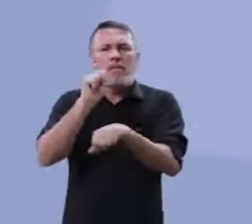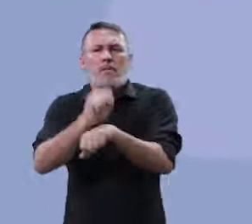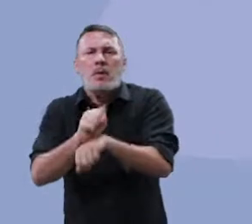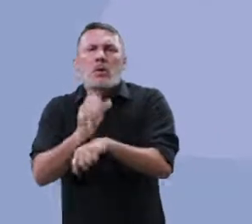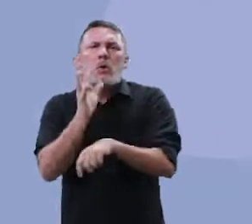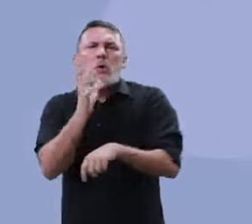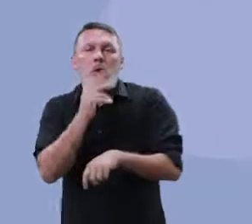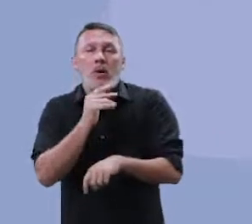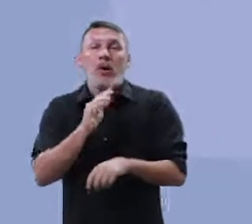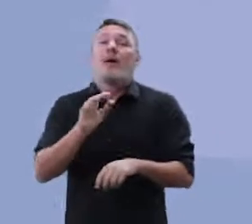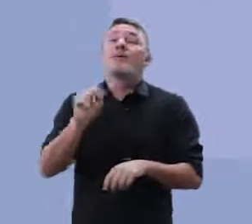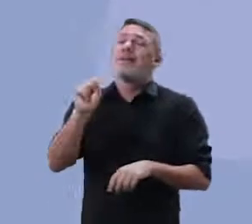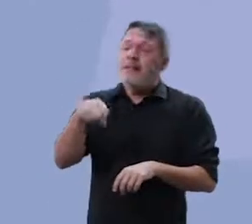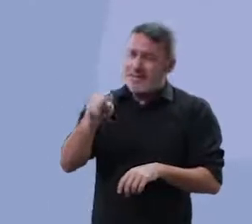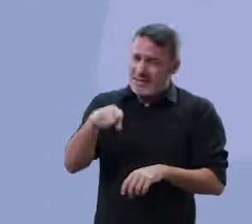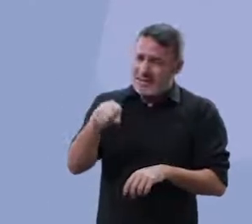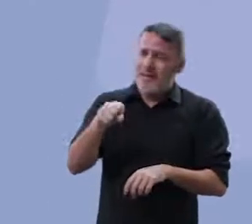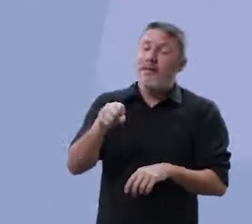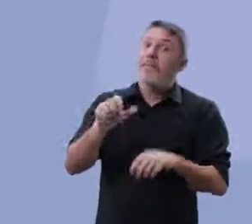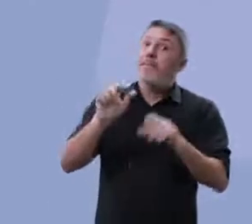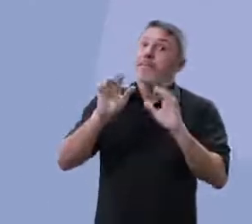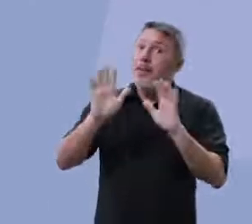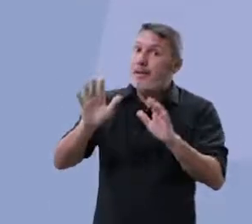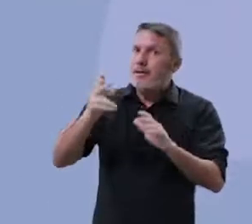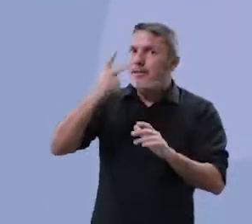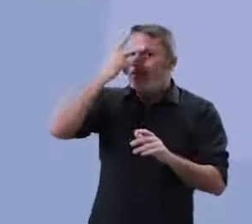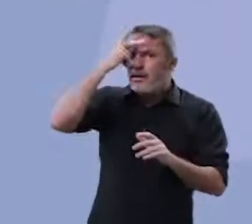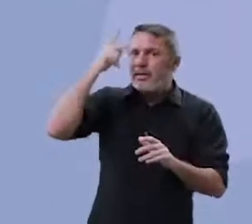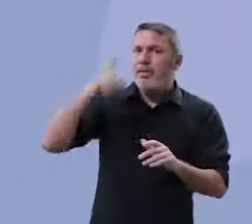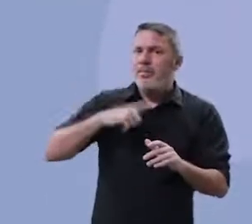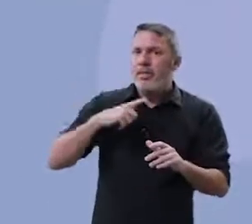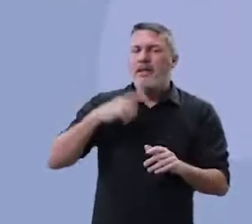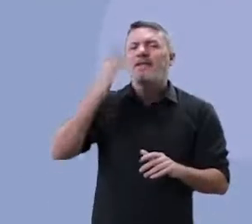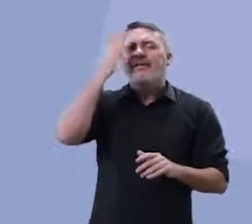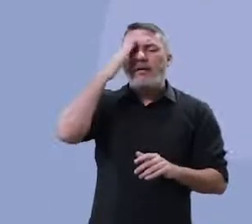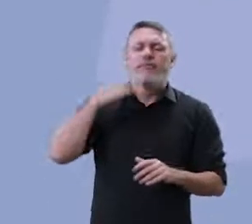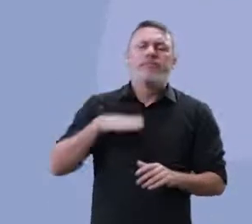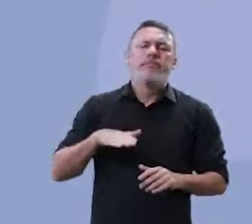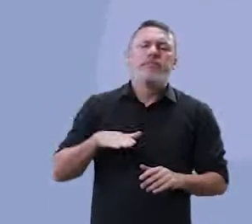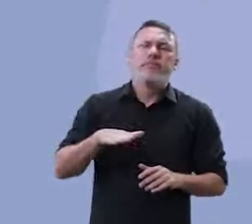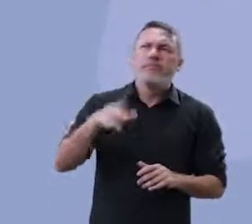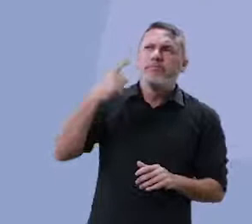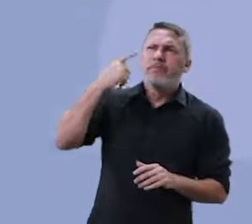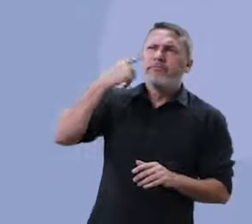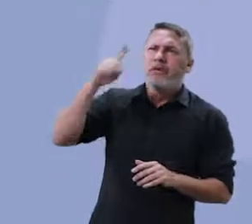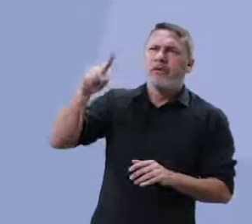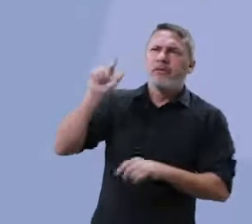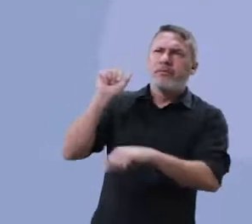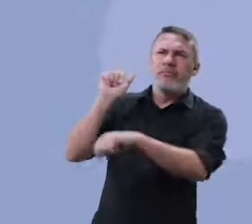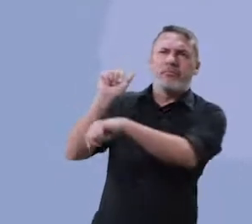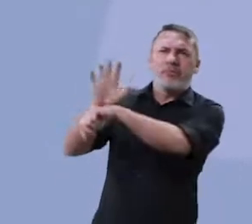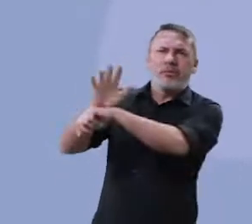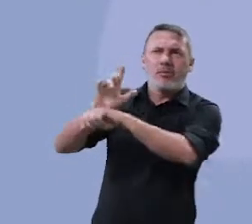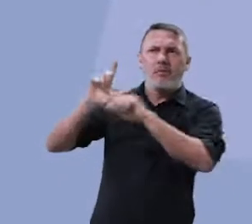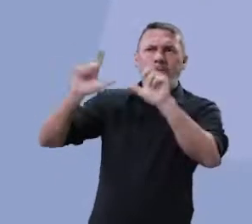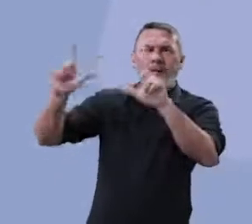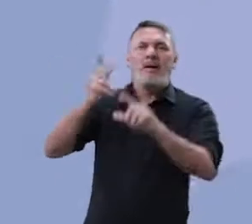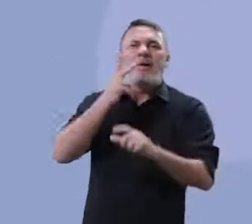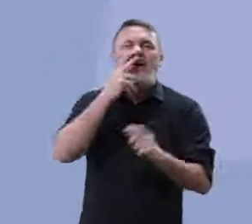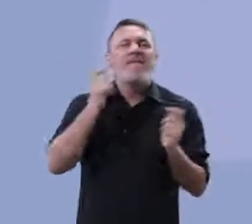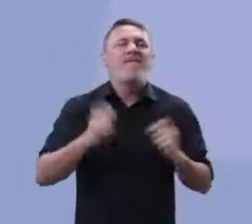caro aluno, mas à medida que o brasileiro desrespeita essas leis, essas regras, com o famoso